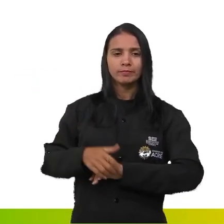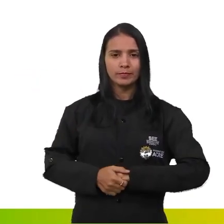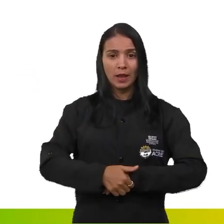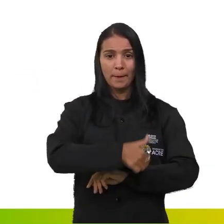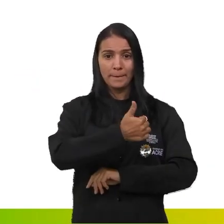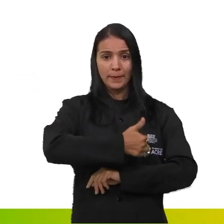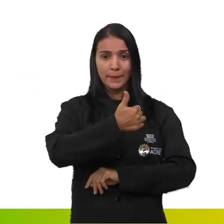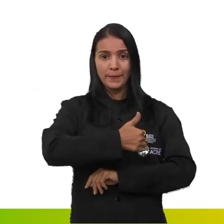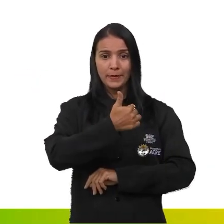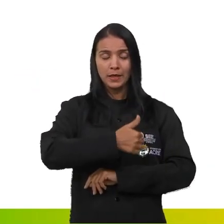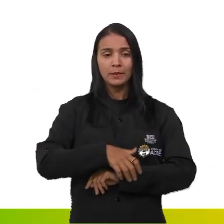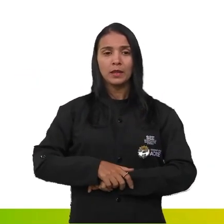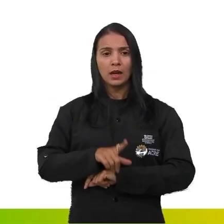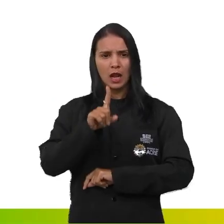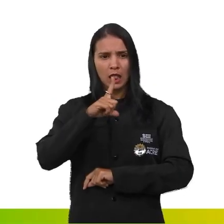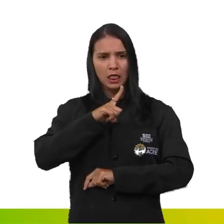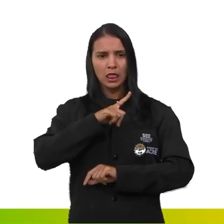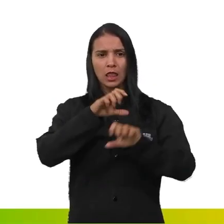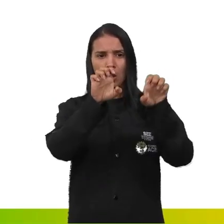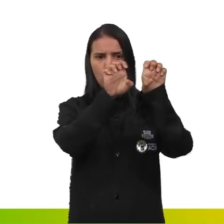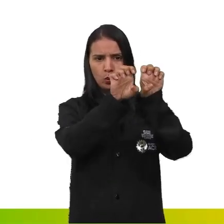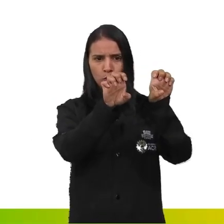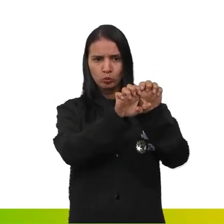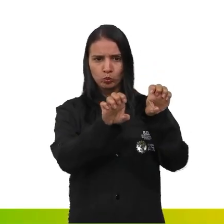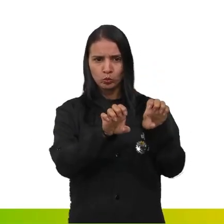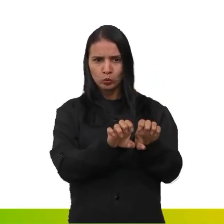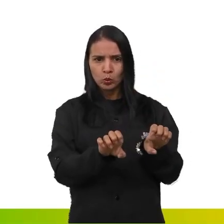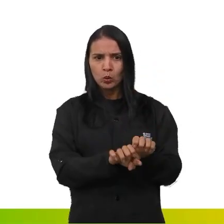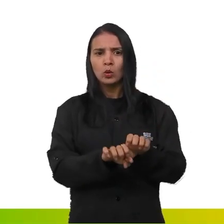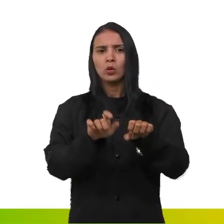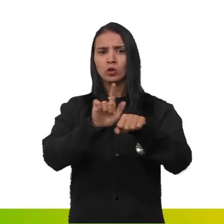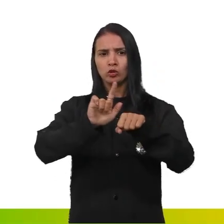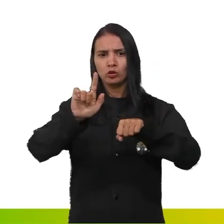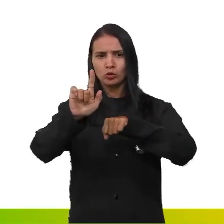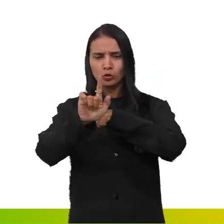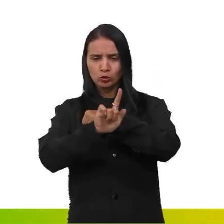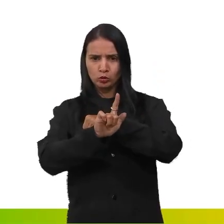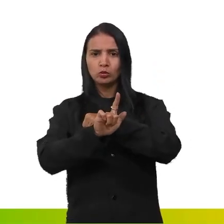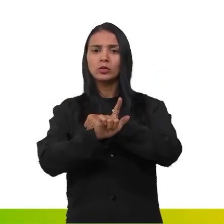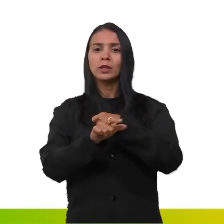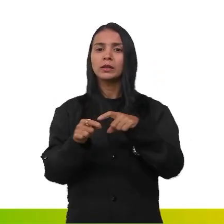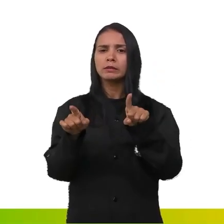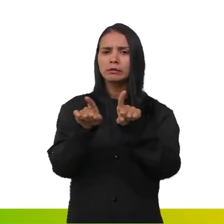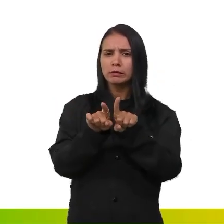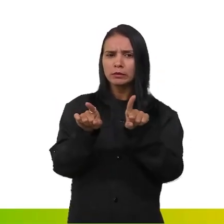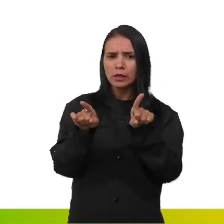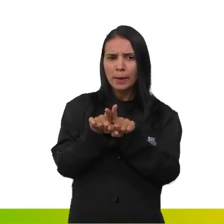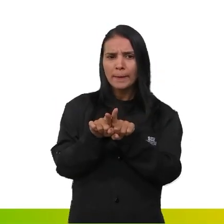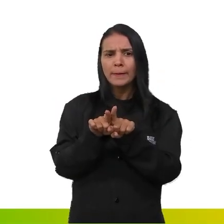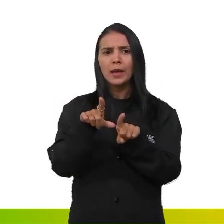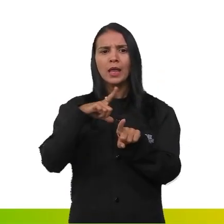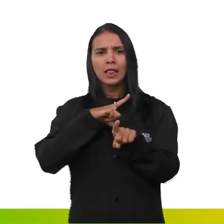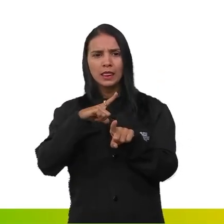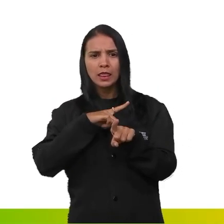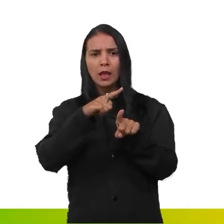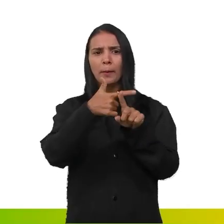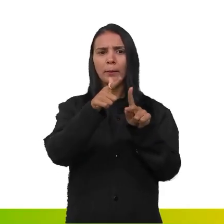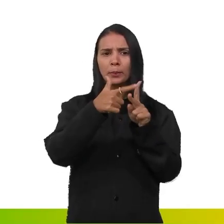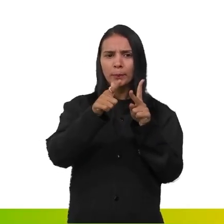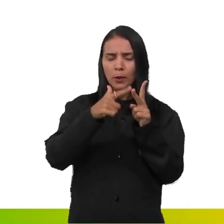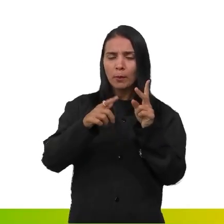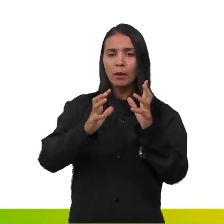estrutura geográfica relacionado à urbanização, tem as implicações reais acerca de